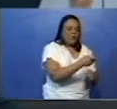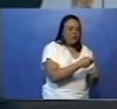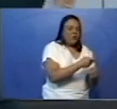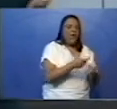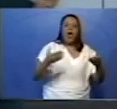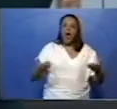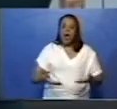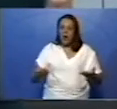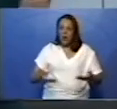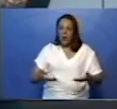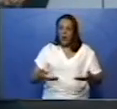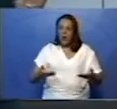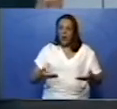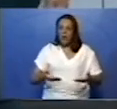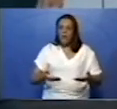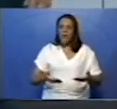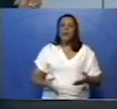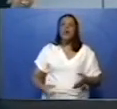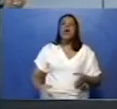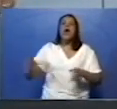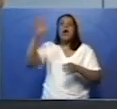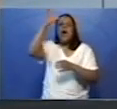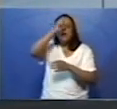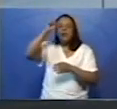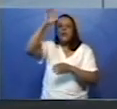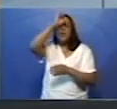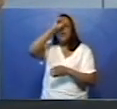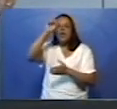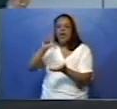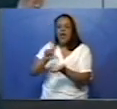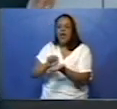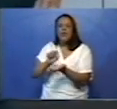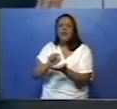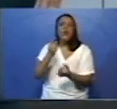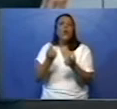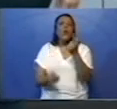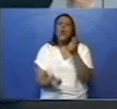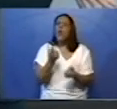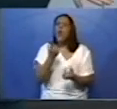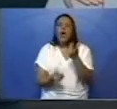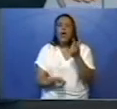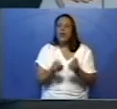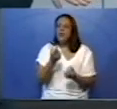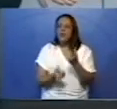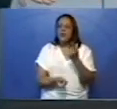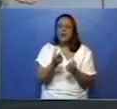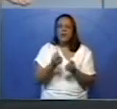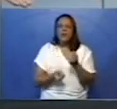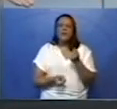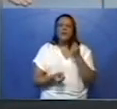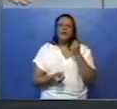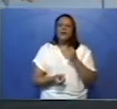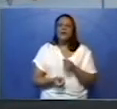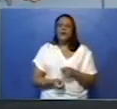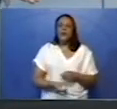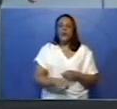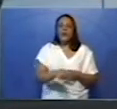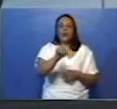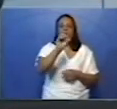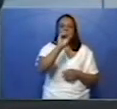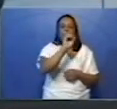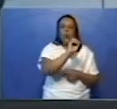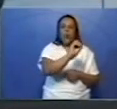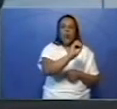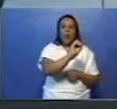falar um pouquinho dos artigos. Quais são os artigos? Ó, só esses aqui, gente, essas palavrinhas aqui, ó. Elas